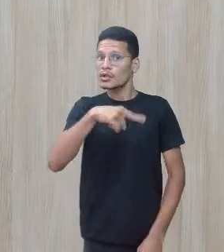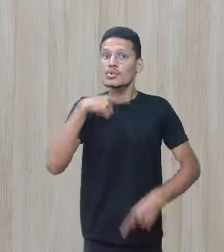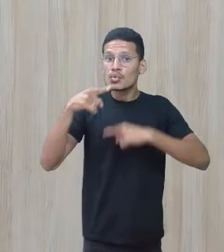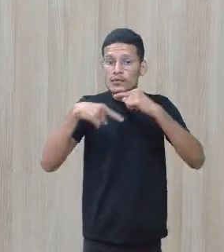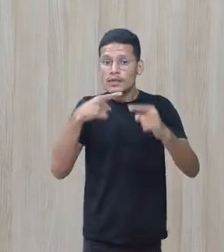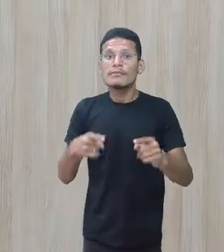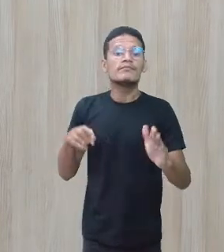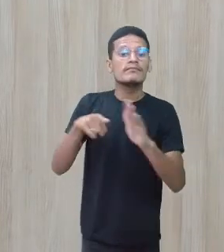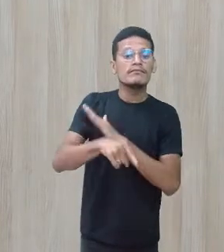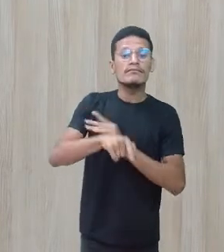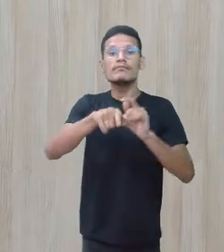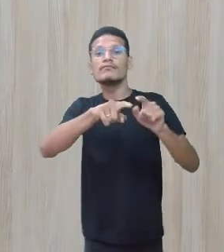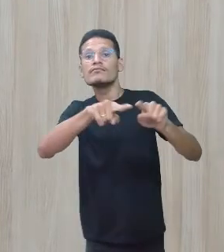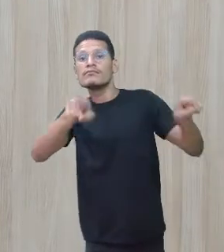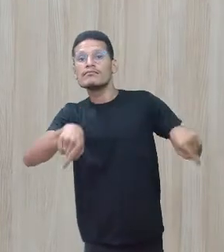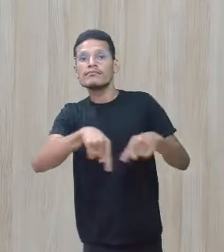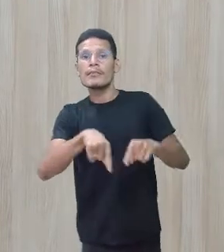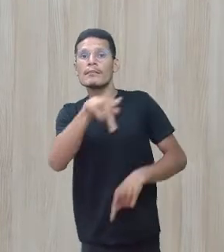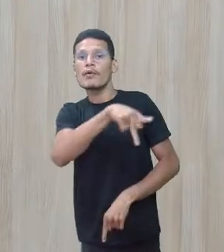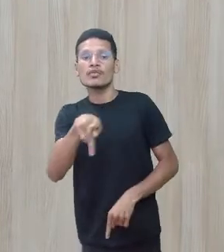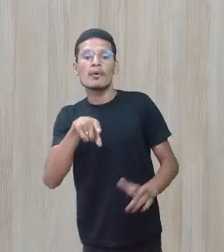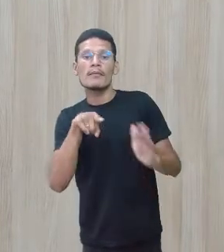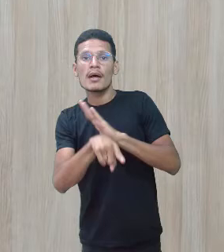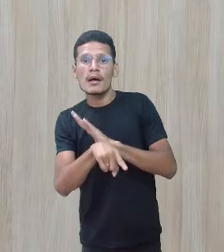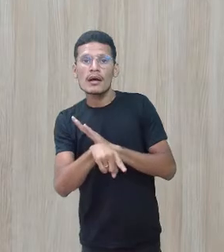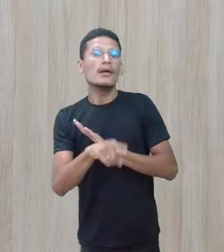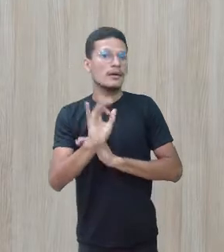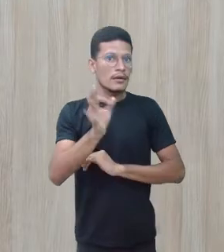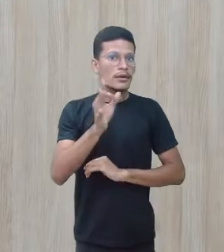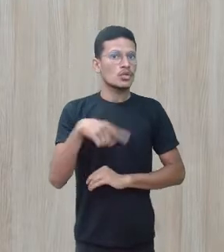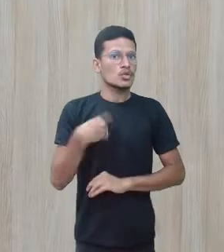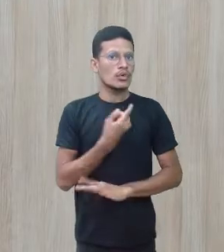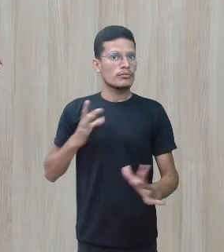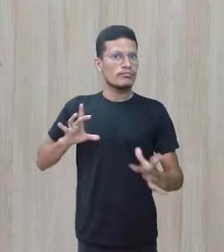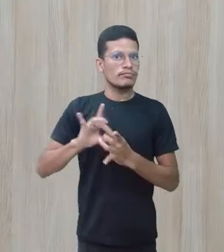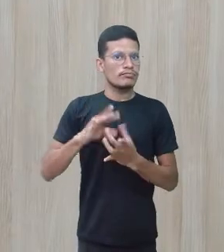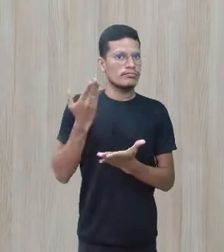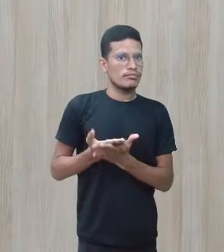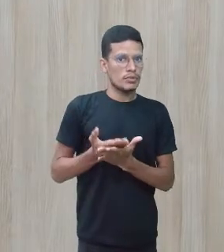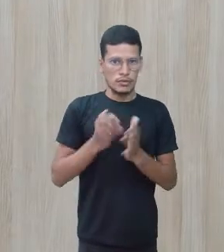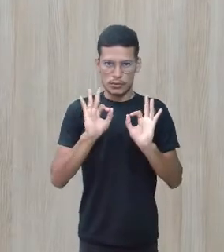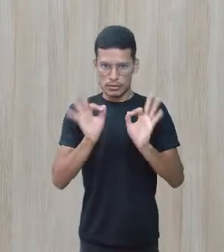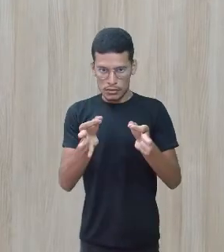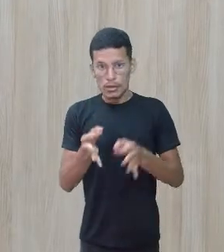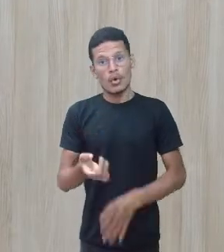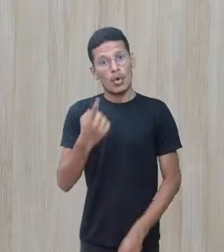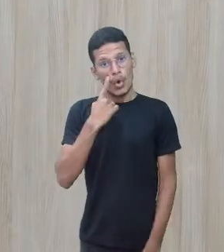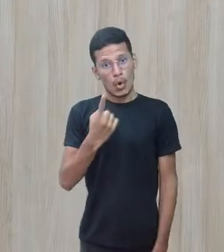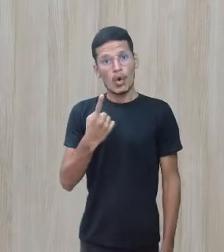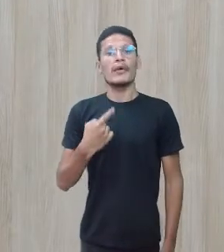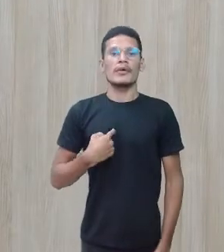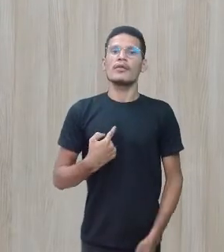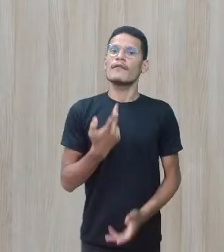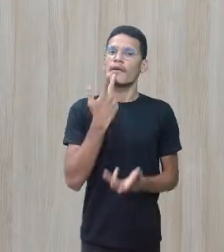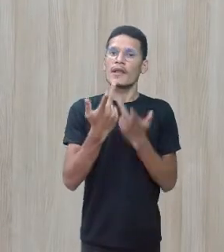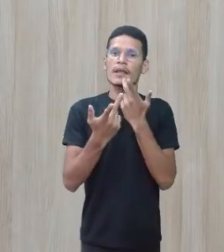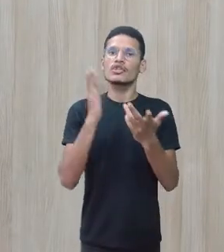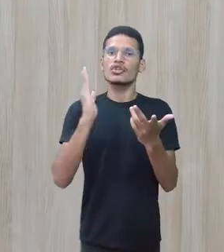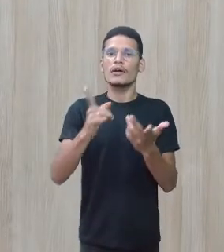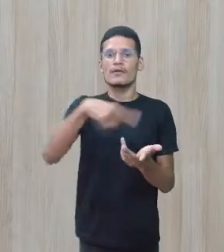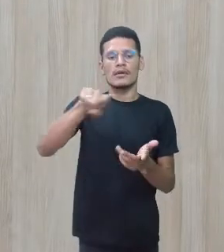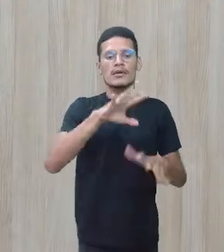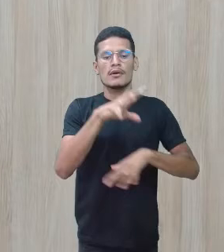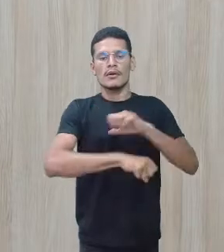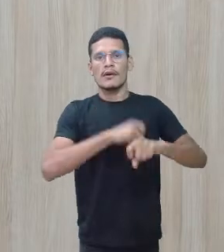seu professor, porque aqui a gente tem que trabalhar em conjunto, tá bom? Então vamos lá, né? Pedir para vocês pegarem no comecinho da aula os materiais